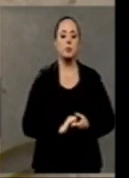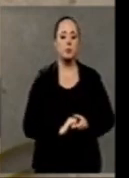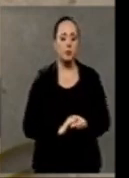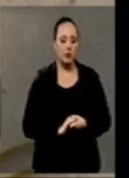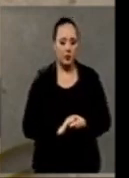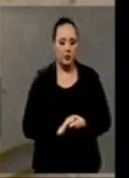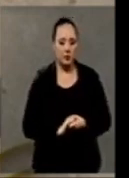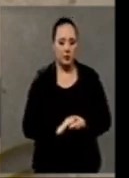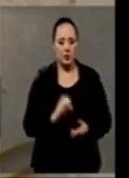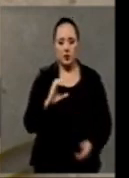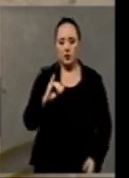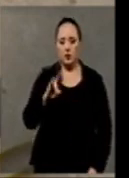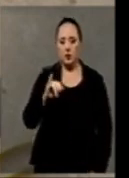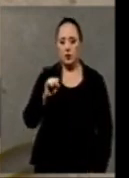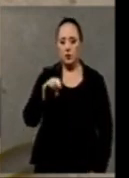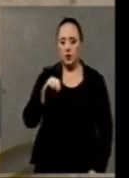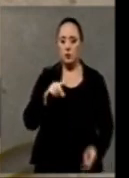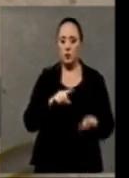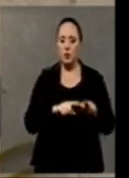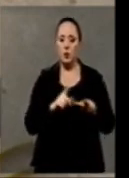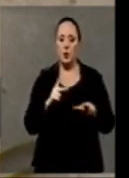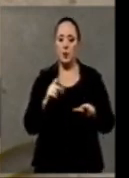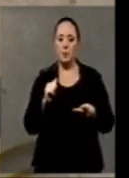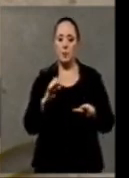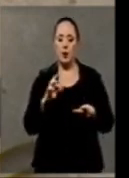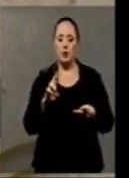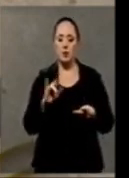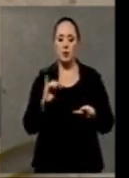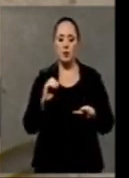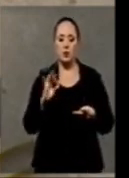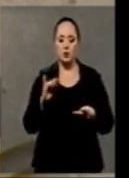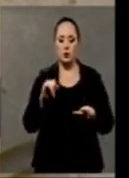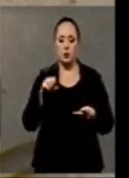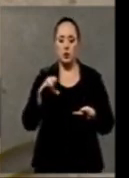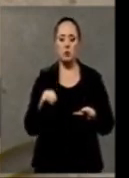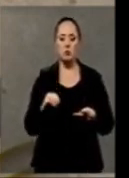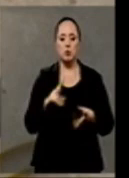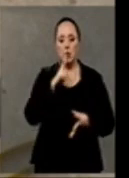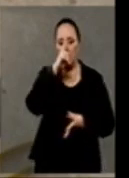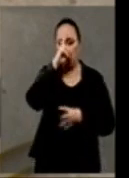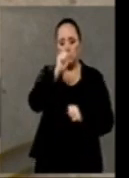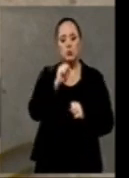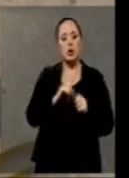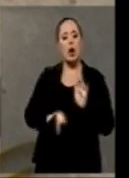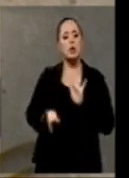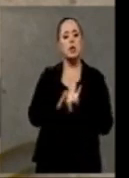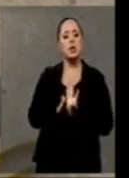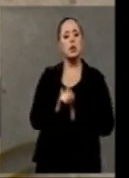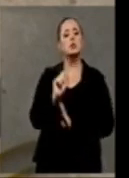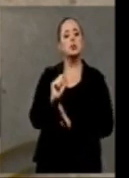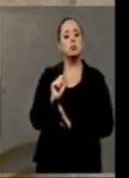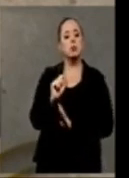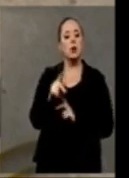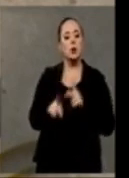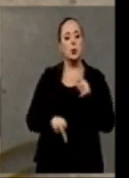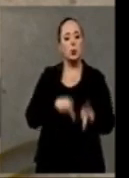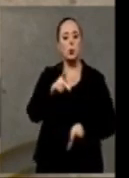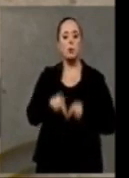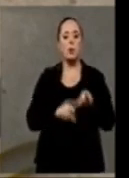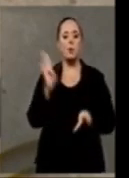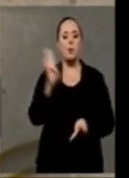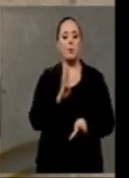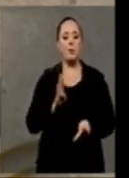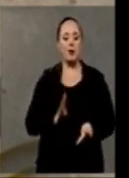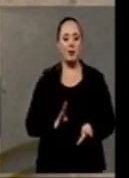civismo e patriotismo fortalecendo a identidade do povo brasileiro e aumentando